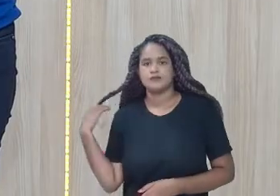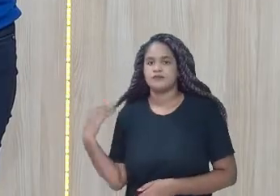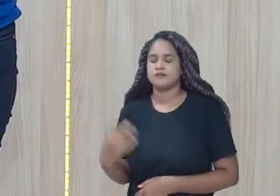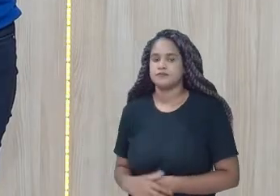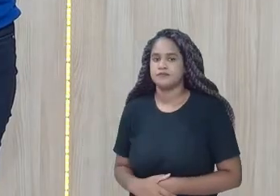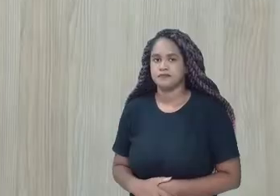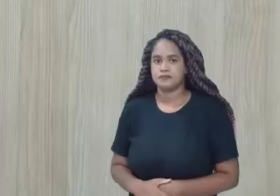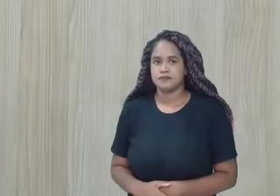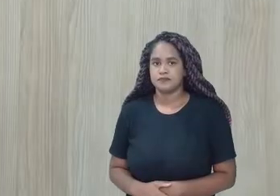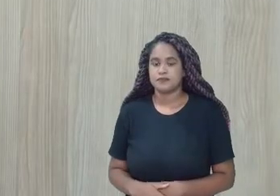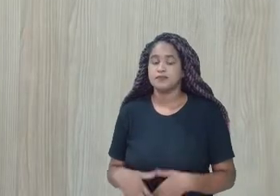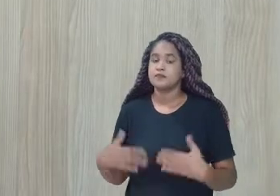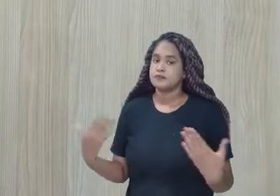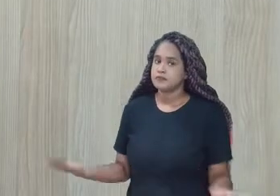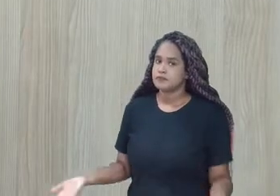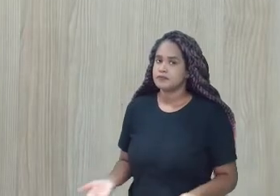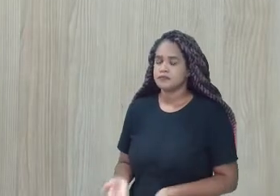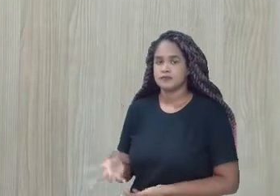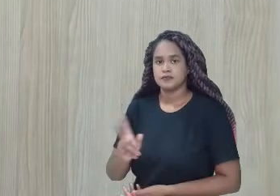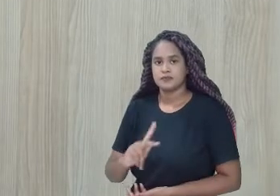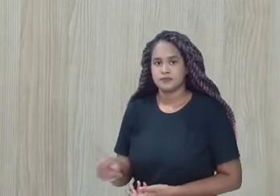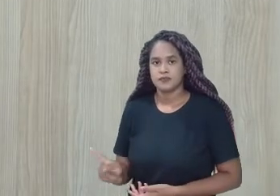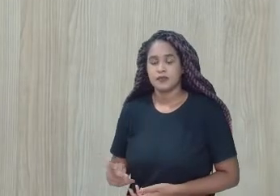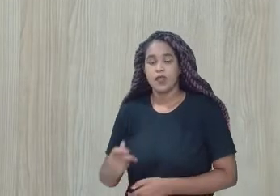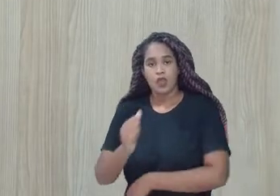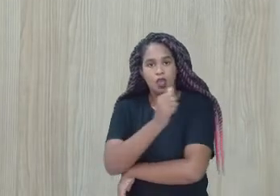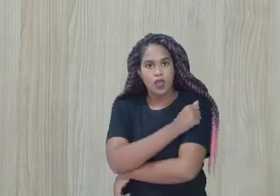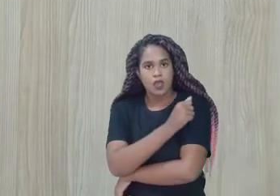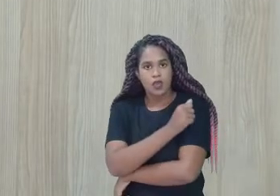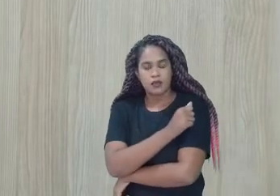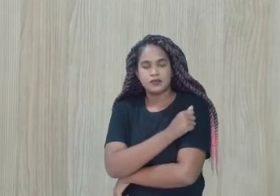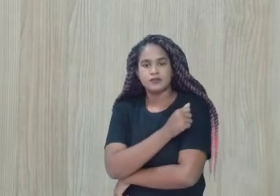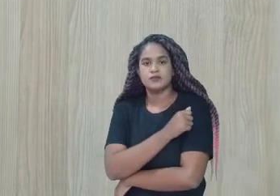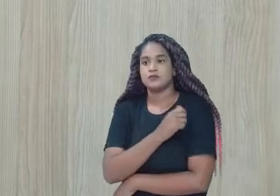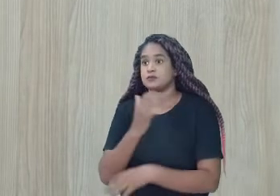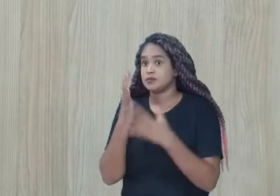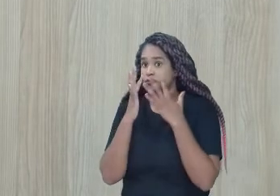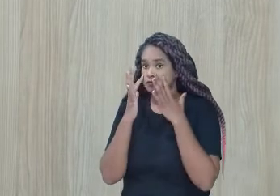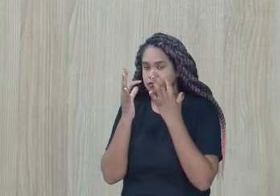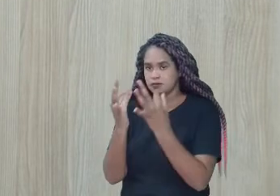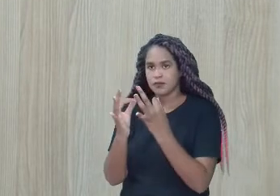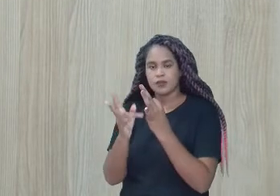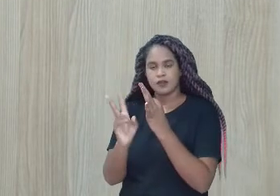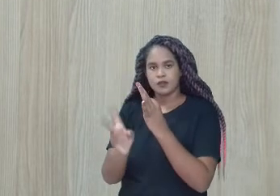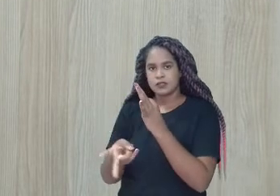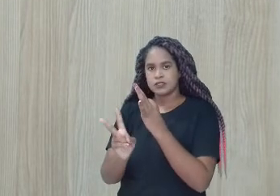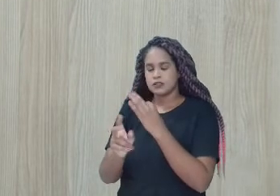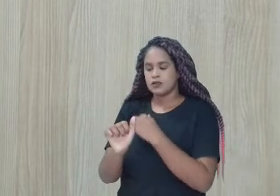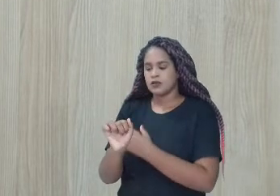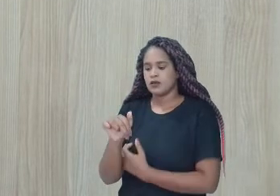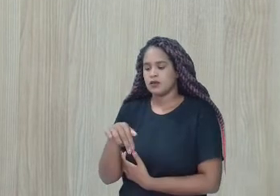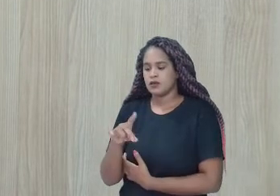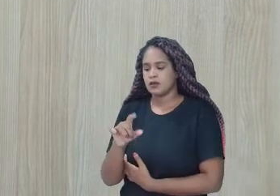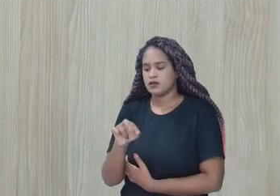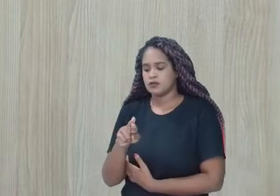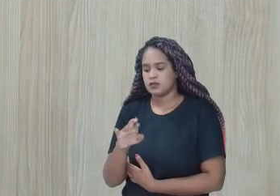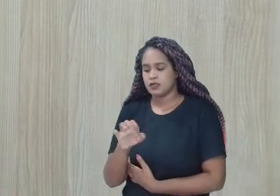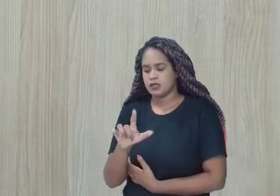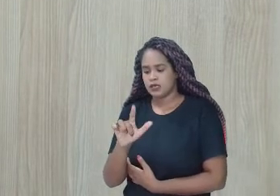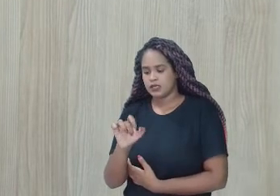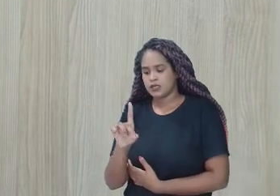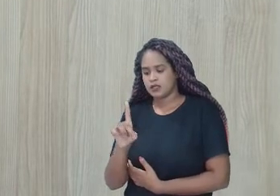finais. Pois é, professora Cláudia. Acho que os alunos aqui estão muito atentos, né? Andriele,